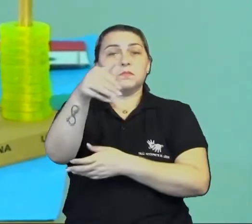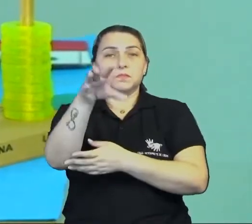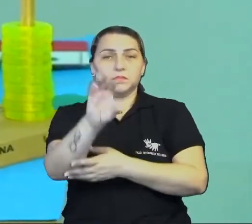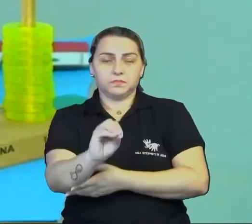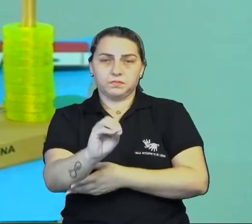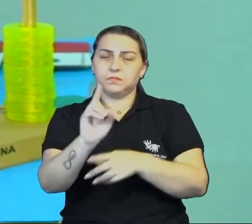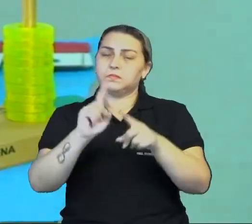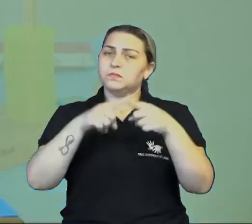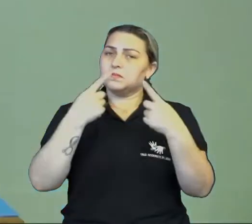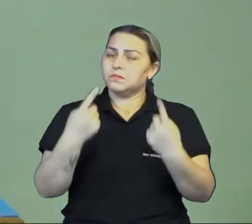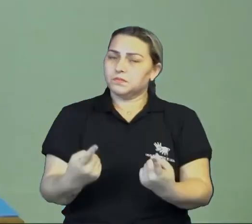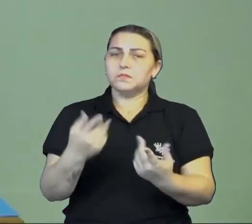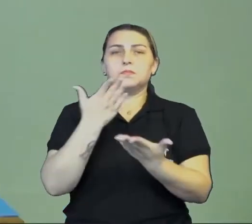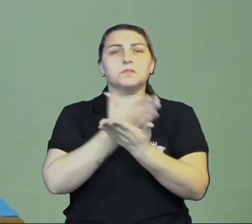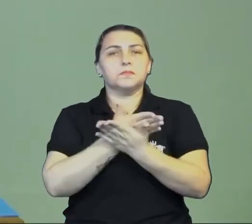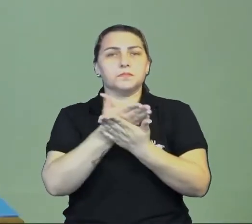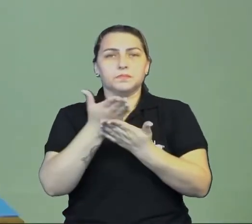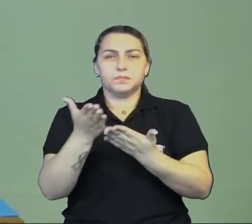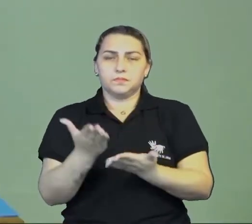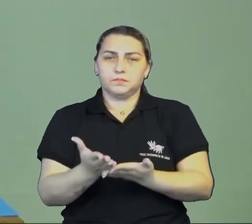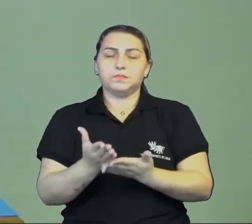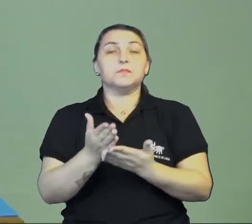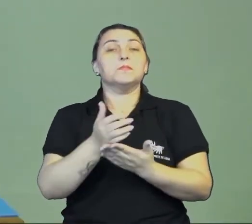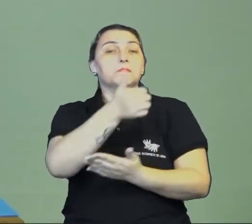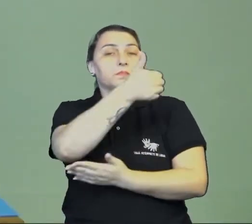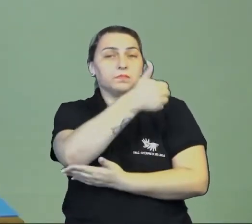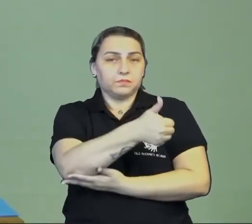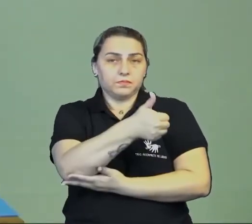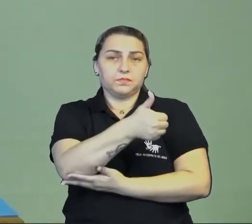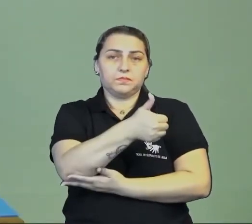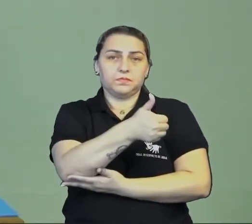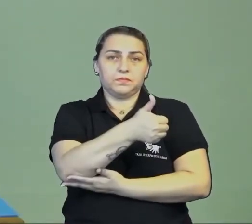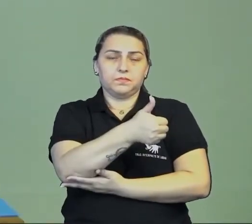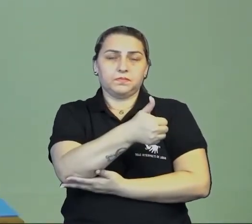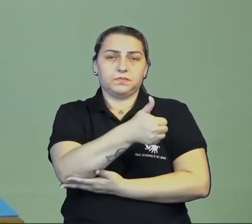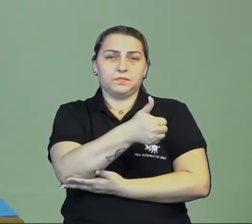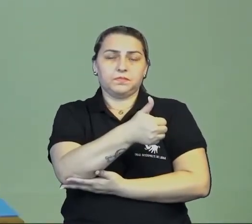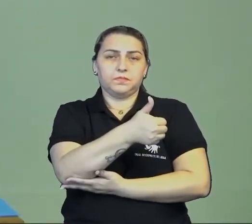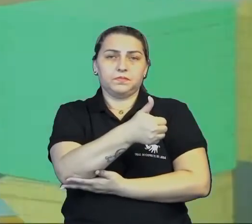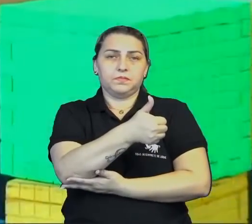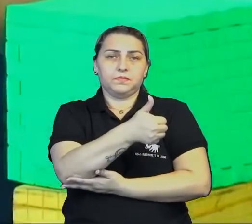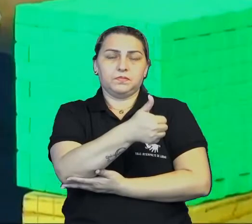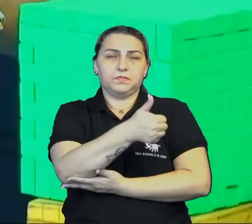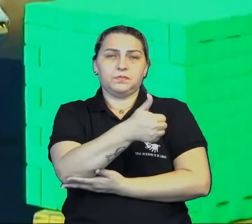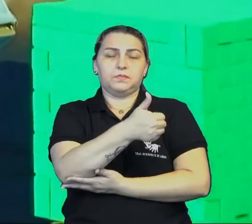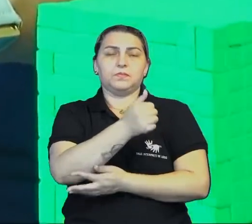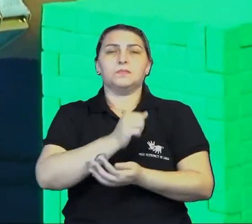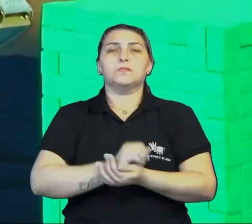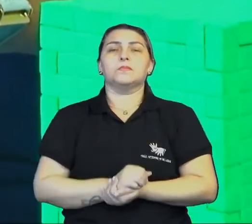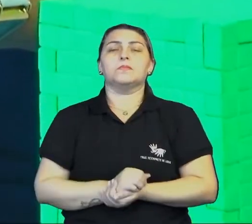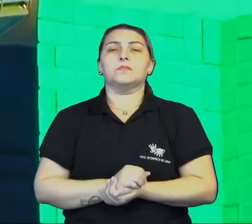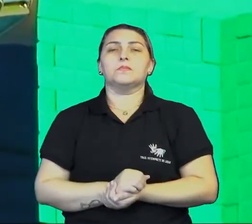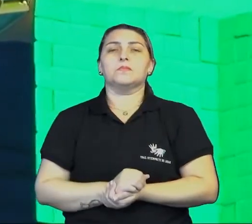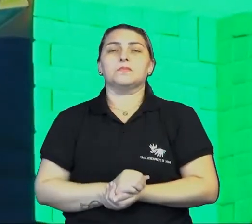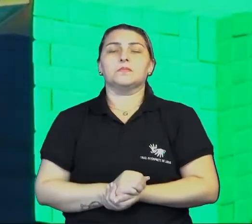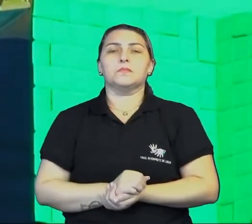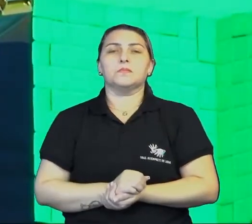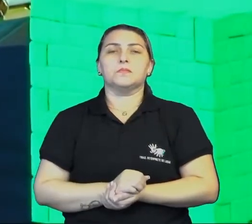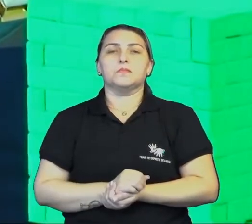né? Mas tudo começa do 1, né? Tudo vai começar do 1, da